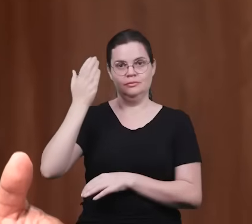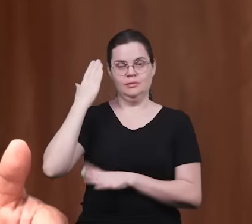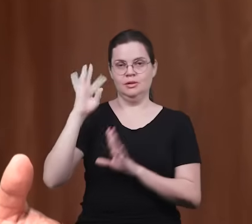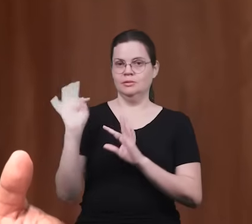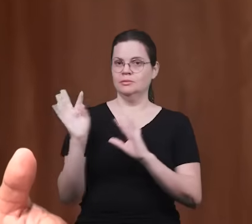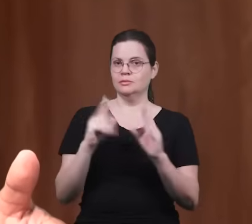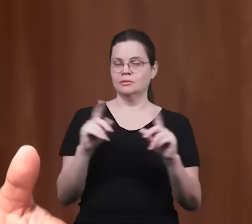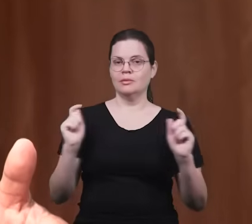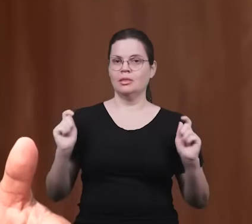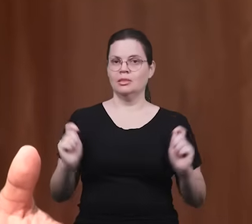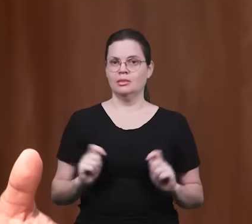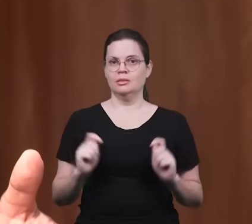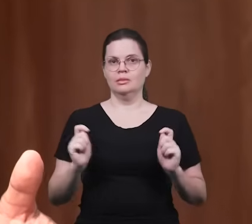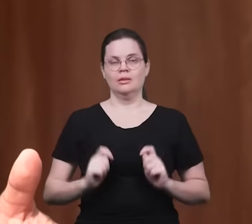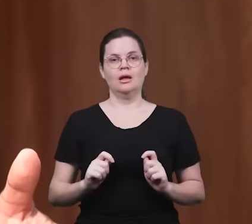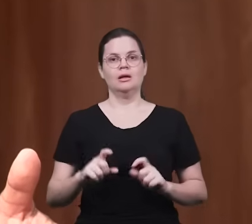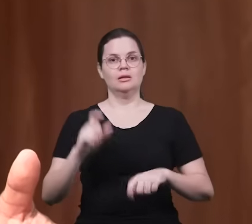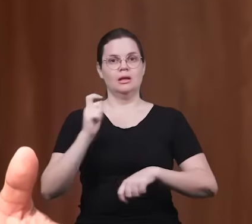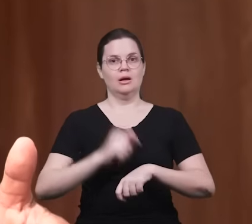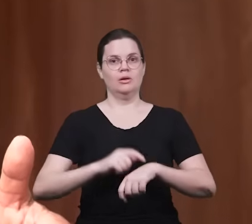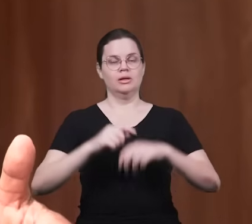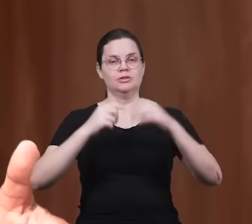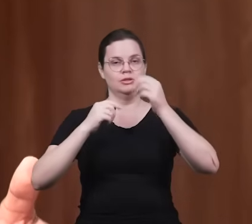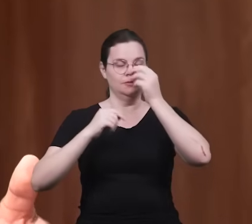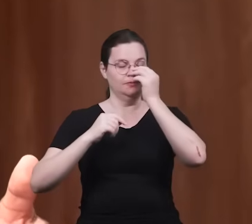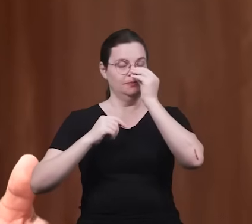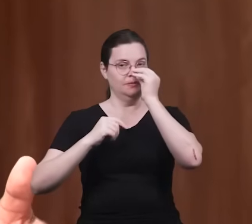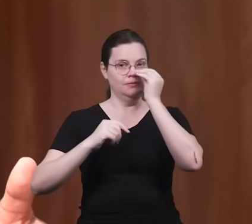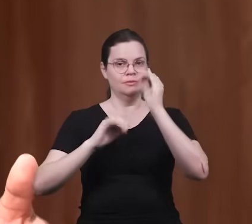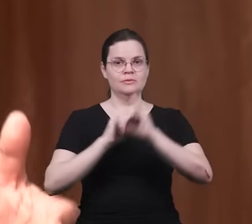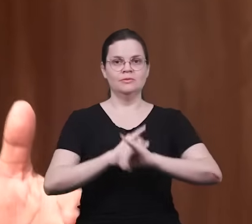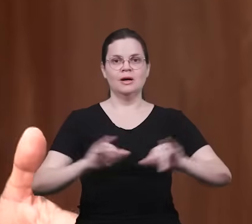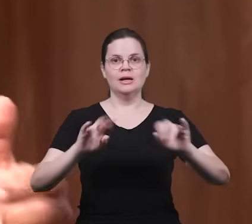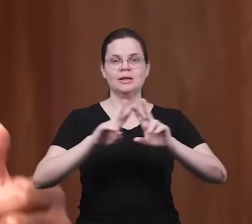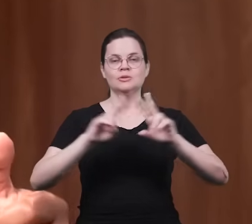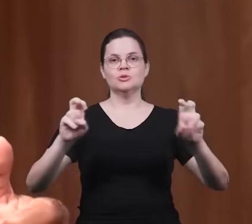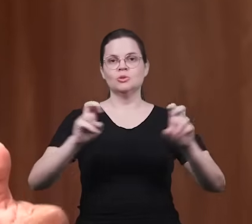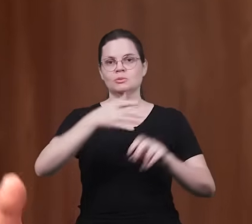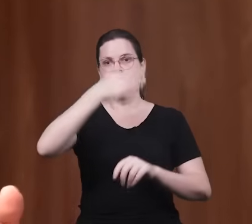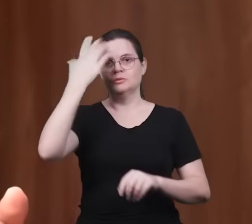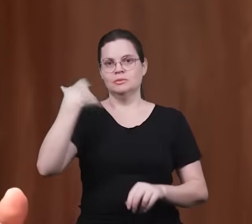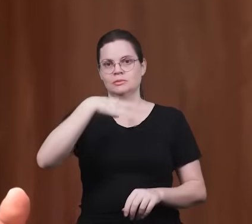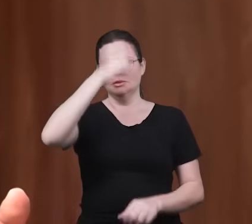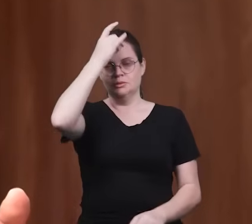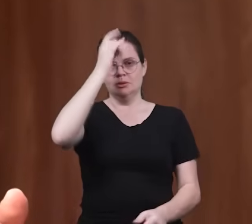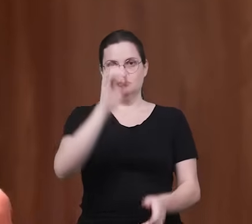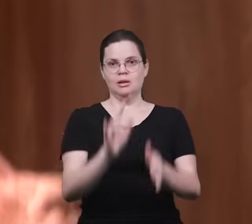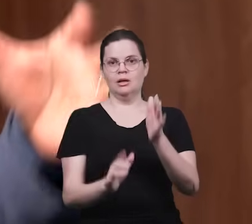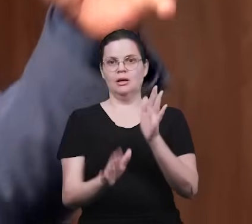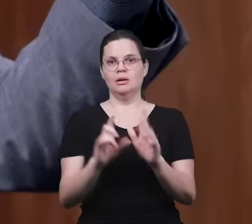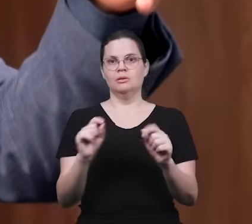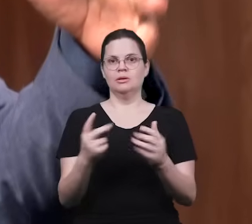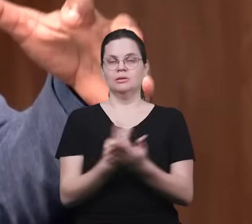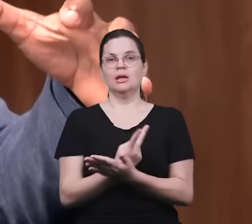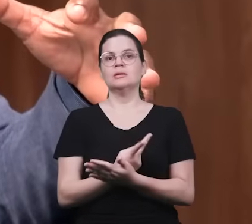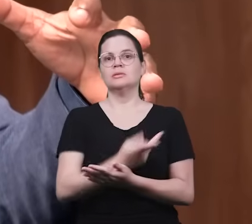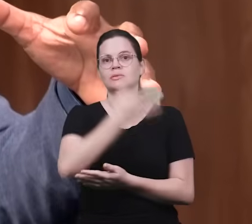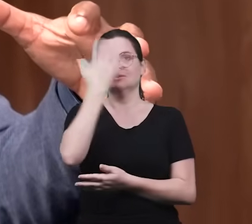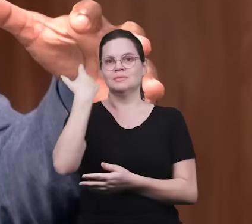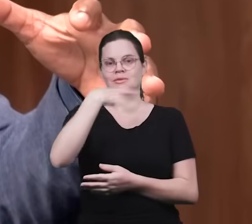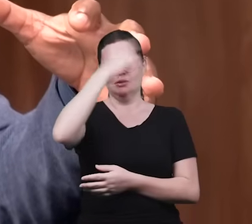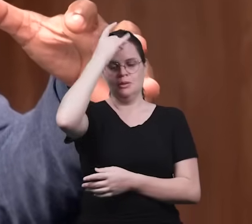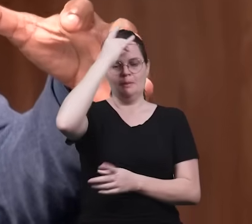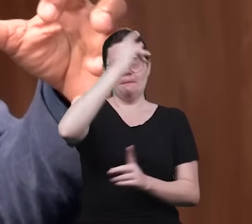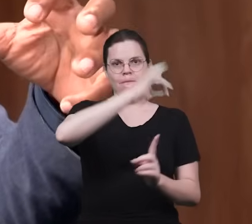puderam, ao falar do Espírito Santo, da dispensação, o que aconteceu de maravilhoso? O Espírito Santo desceu sobre